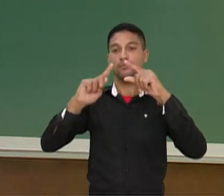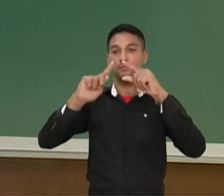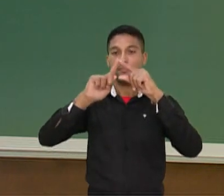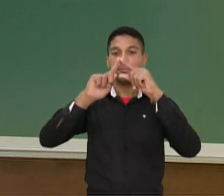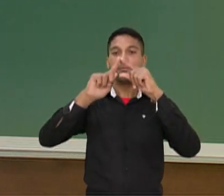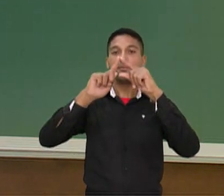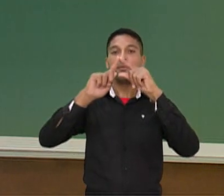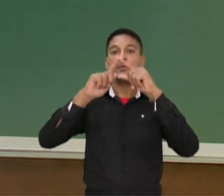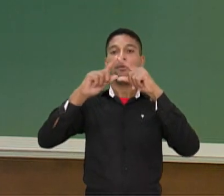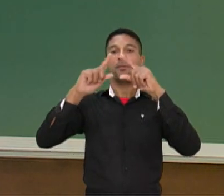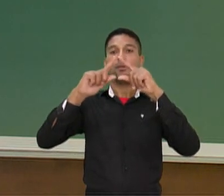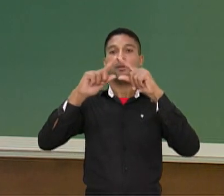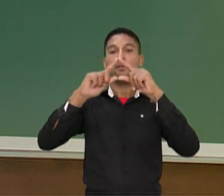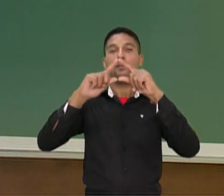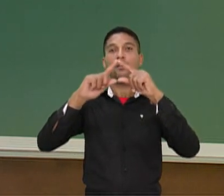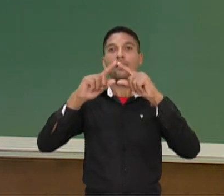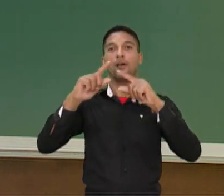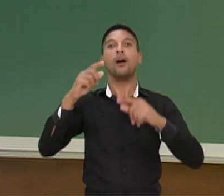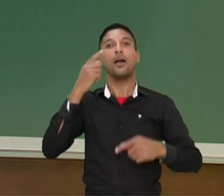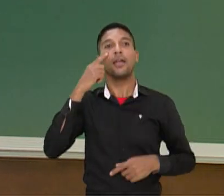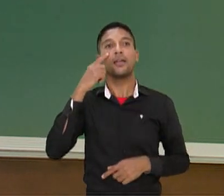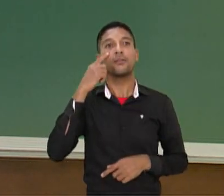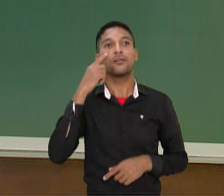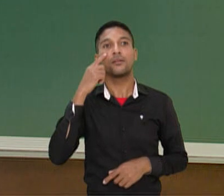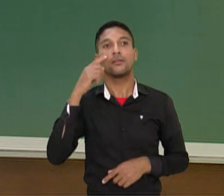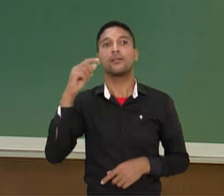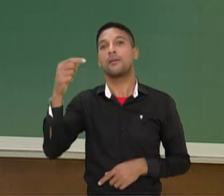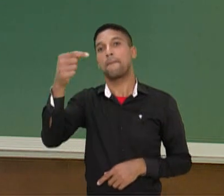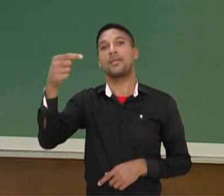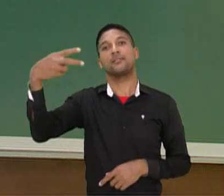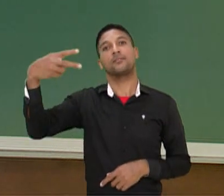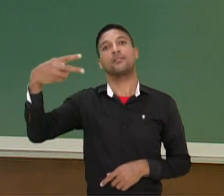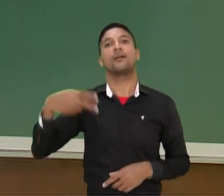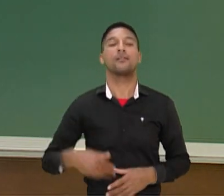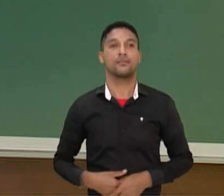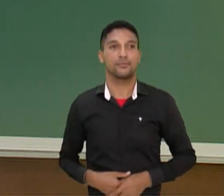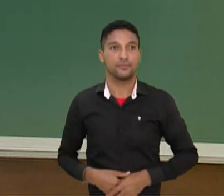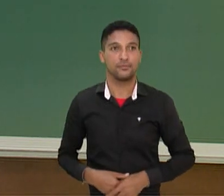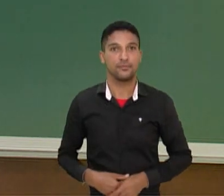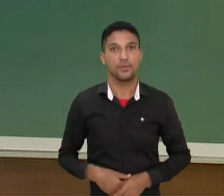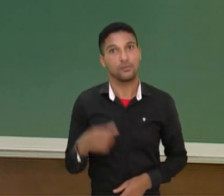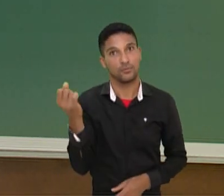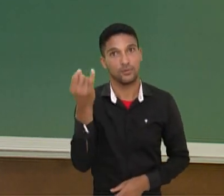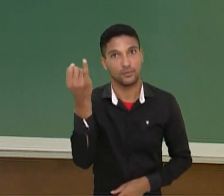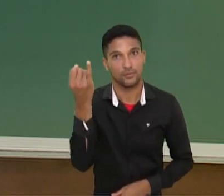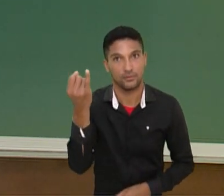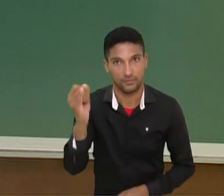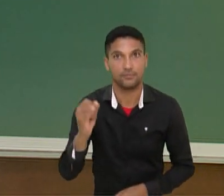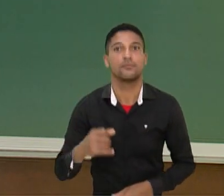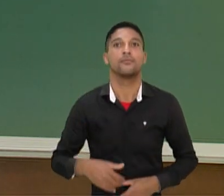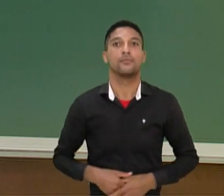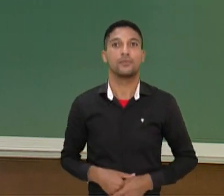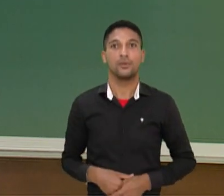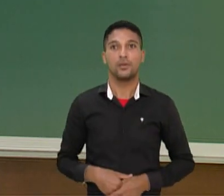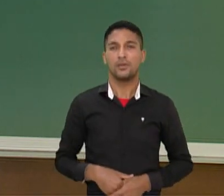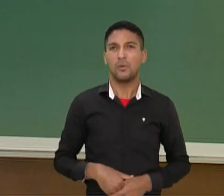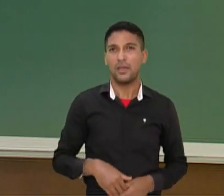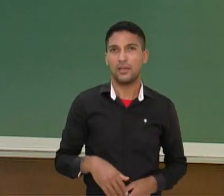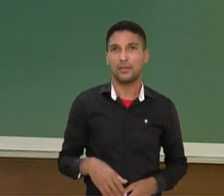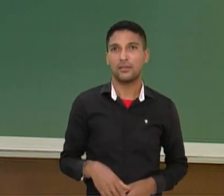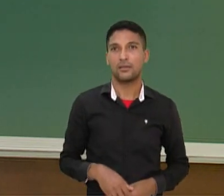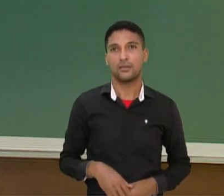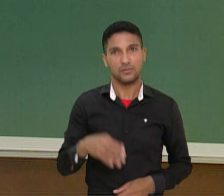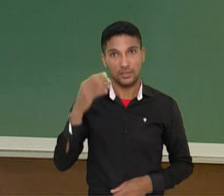o resto fecha triângulo, ok? Então, bem importante esse daí. Lembra disso, não decora, gente.